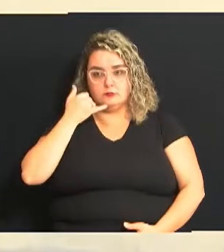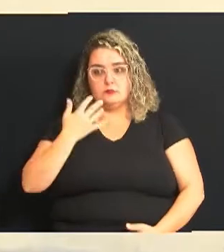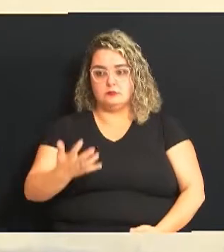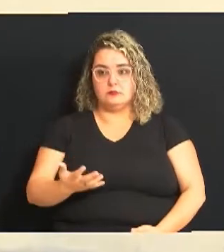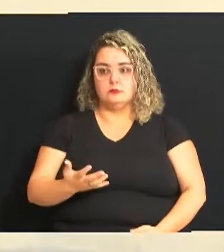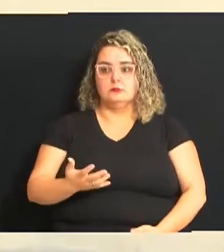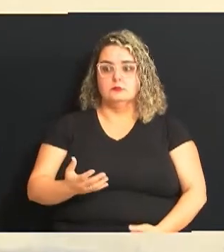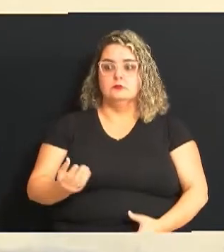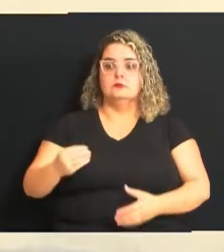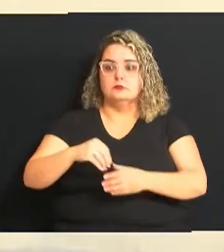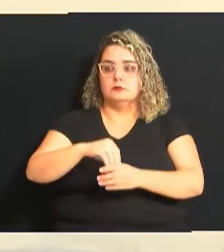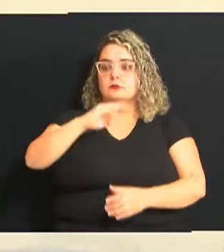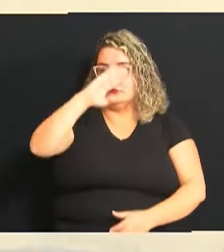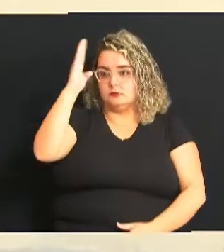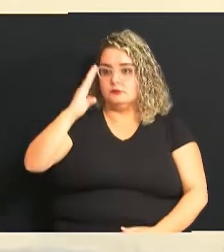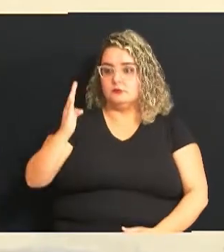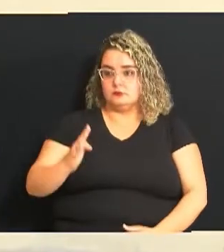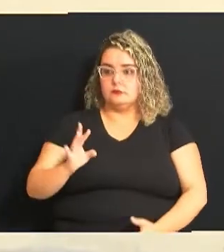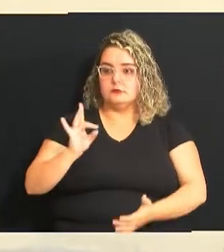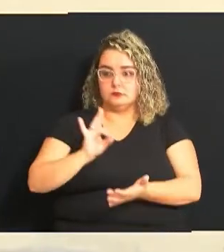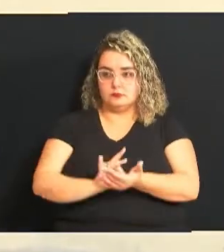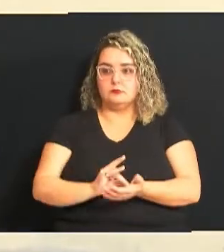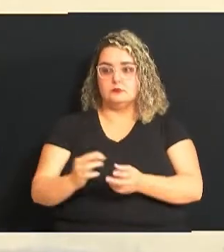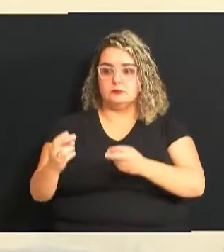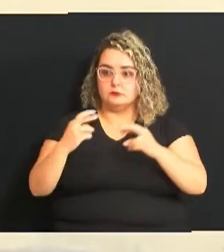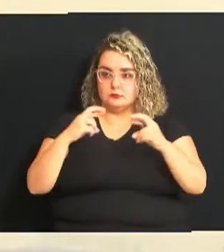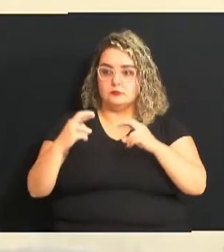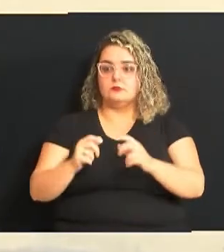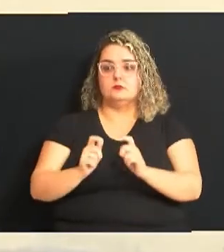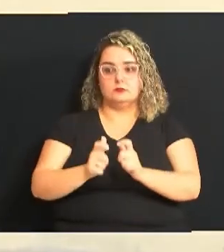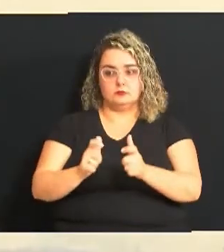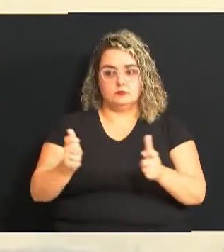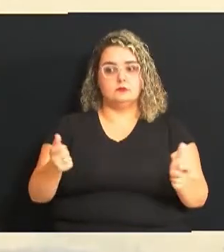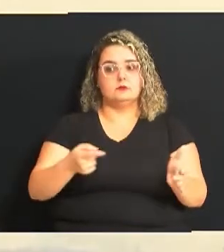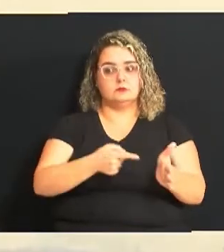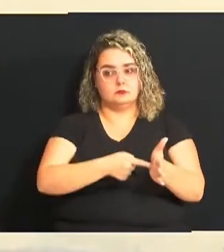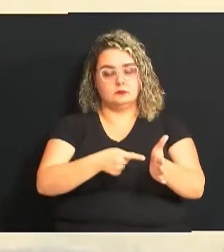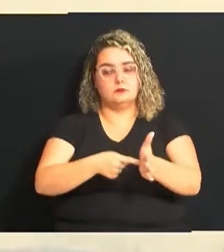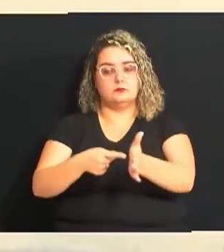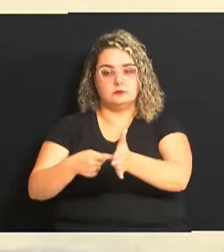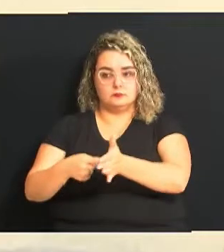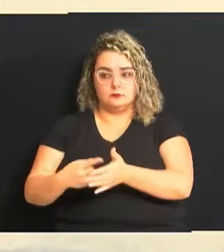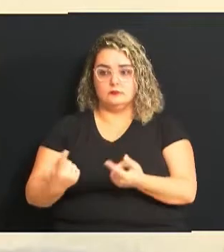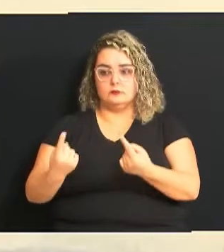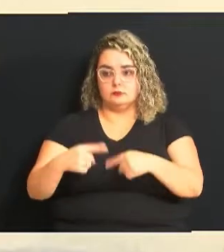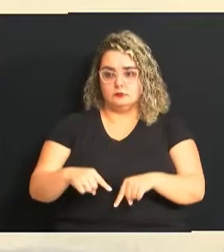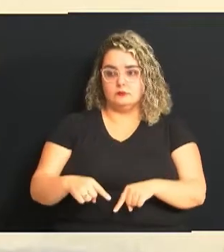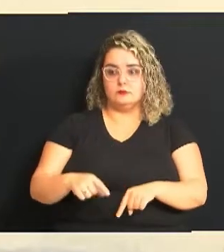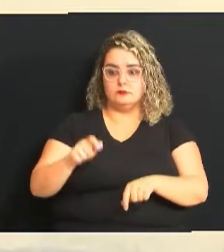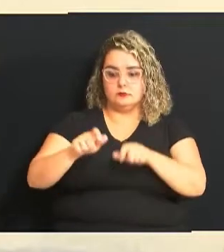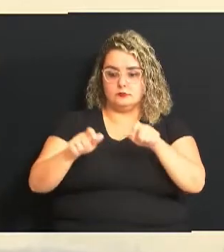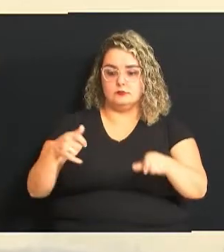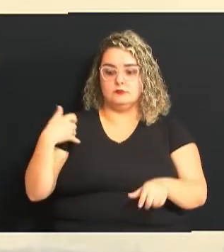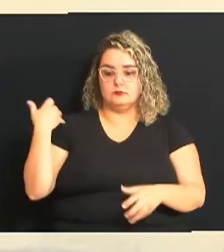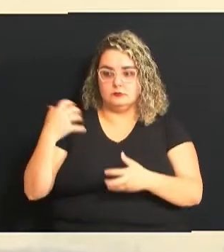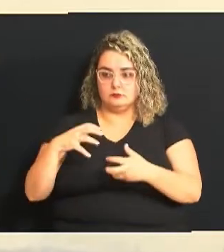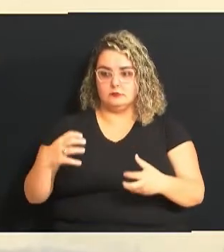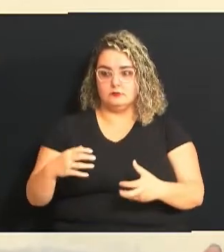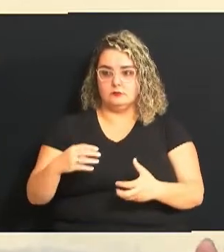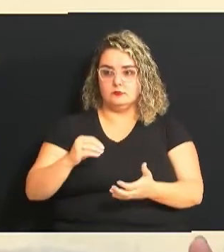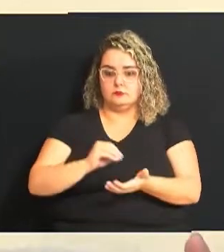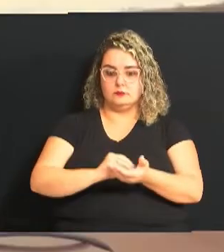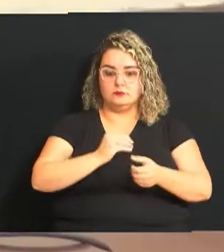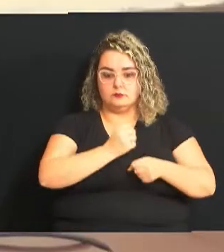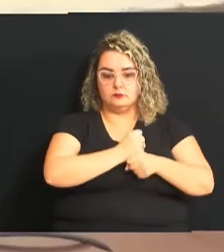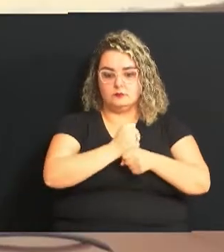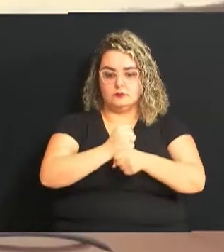do Brasil, a Realidade Brasil, ele verificou esse aumento de denúncias contra a pessoa idosa no último ano. E quando